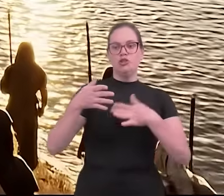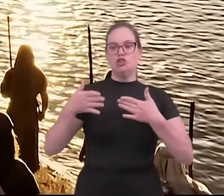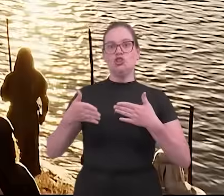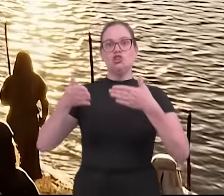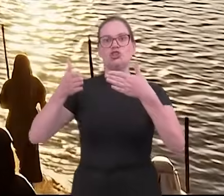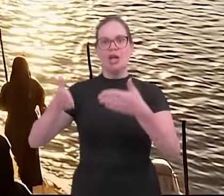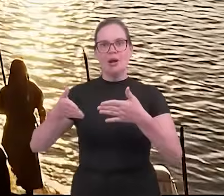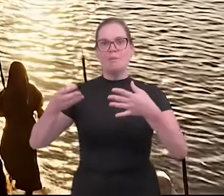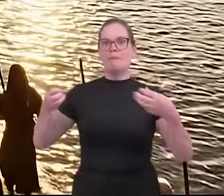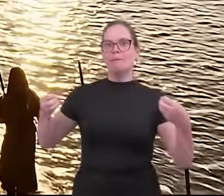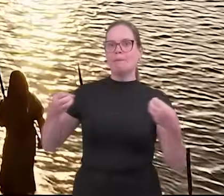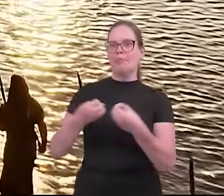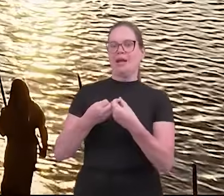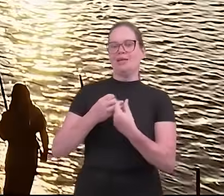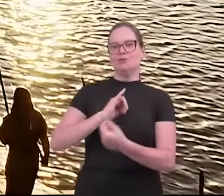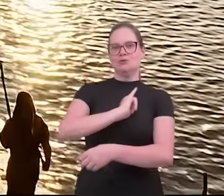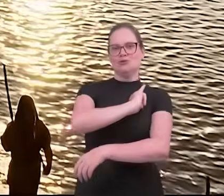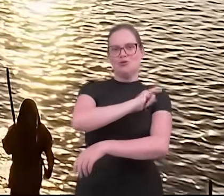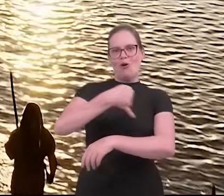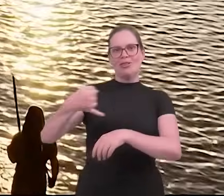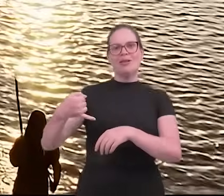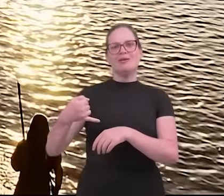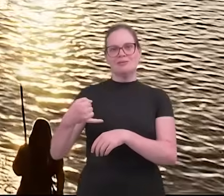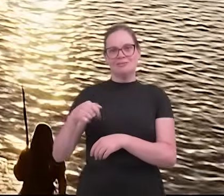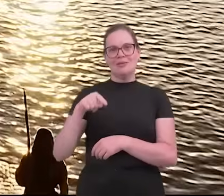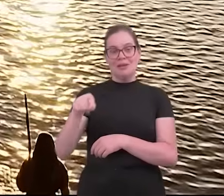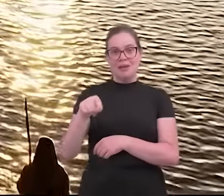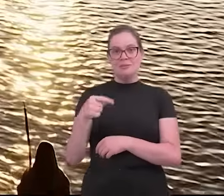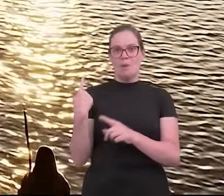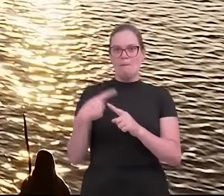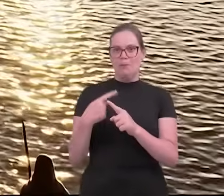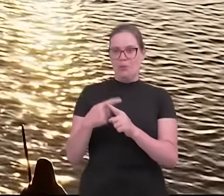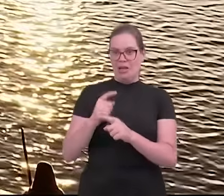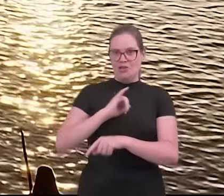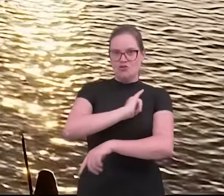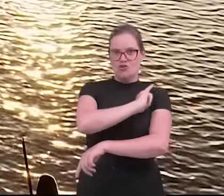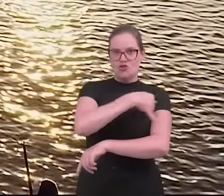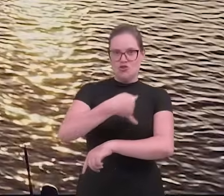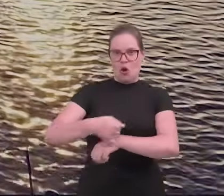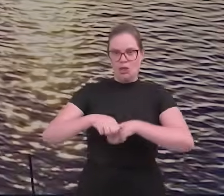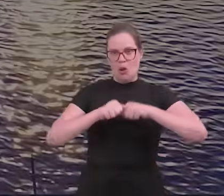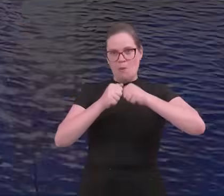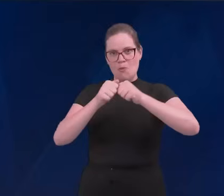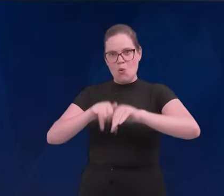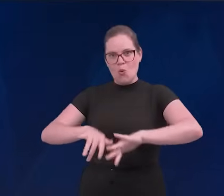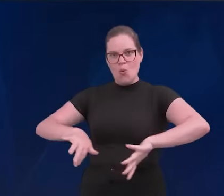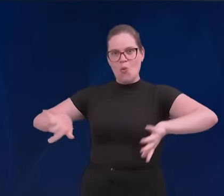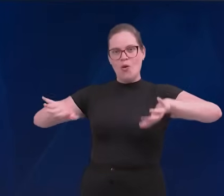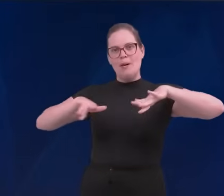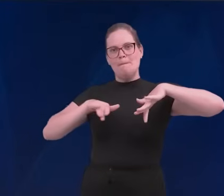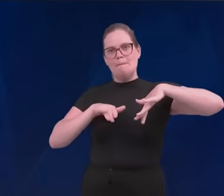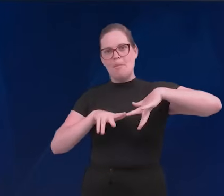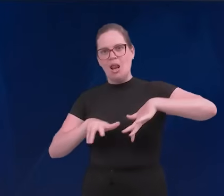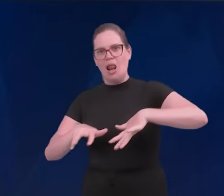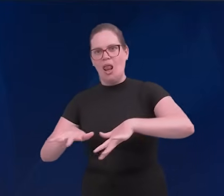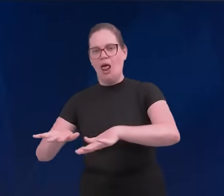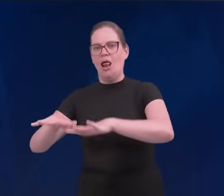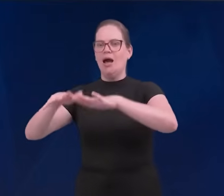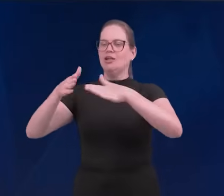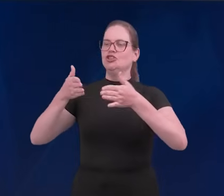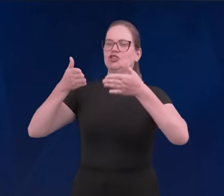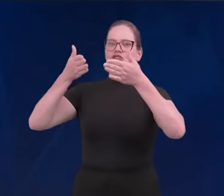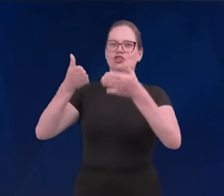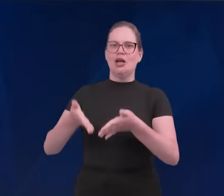chegarem às margens do Jordão e, após atravessá-lo, Israel ser plantado